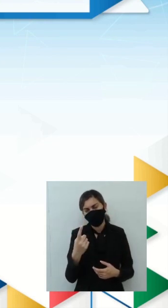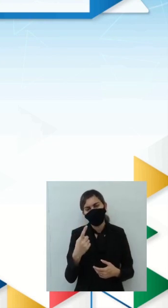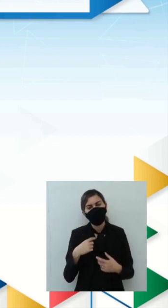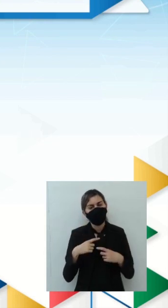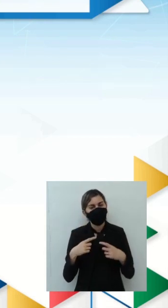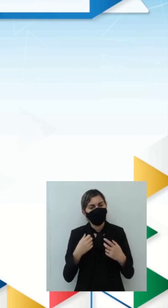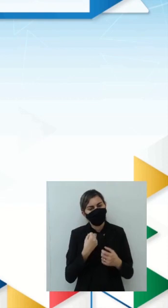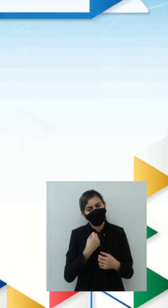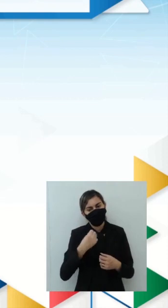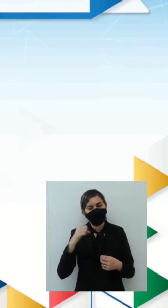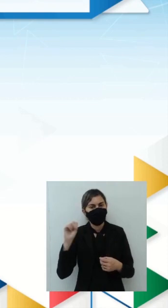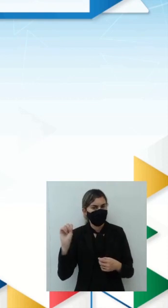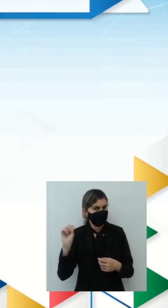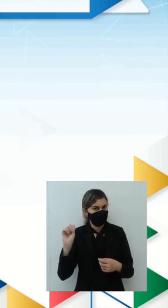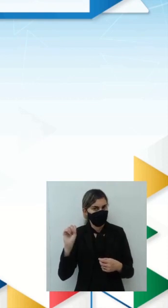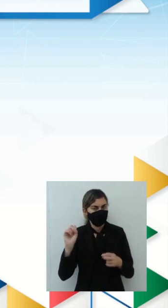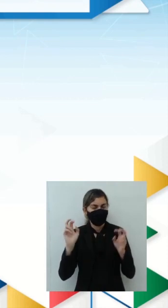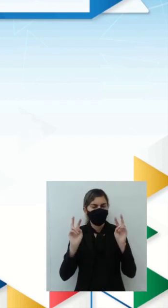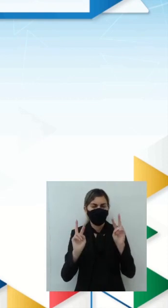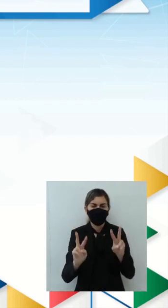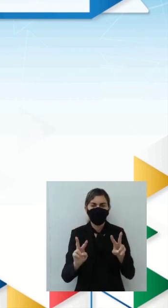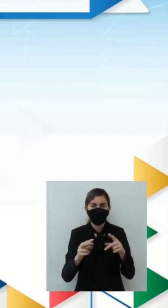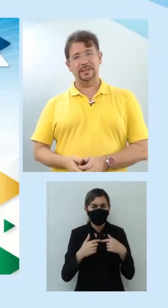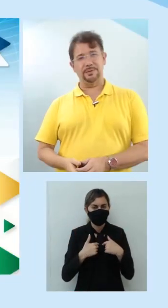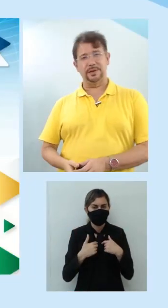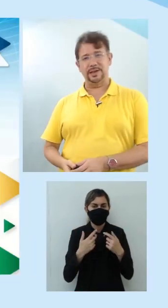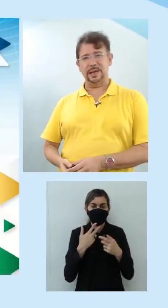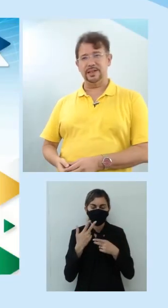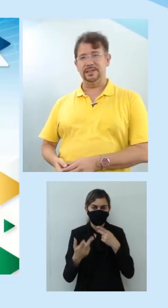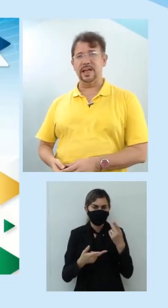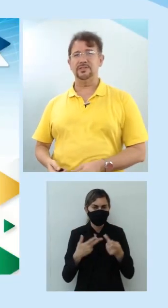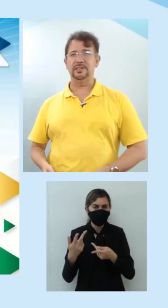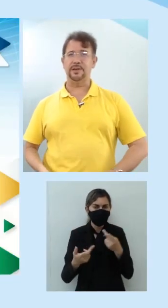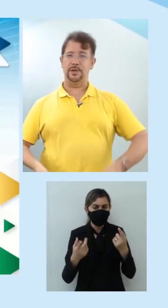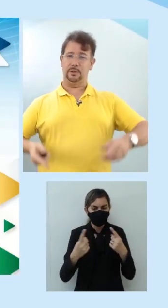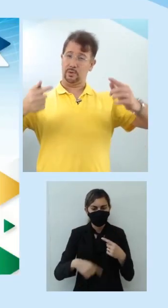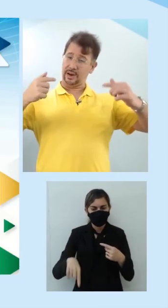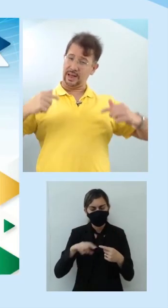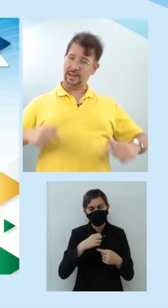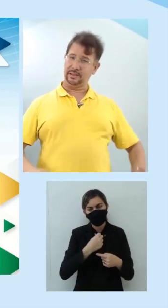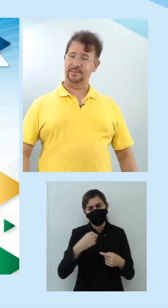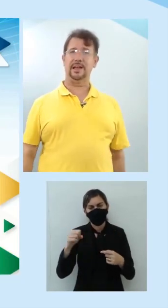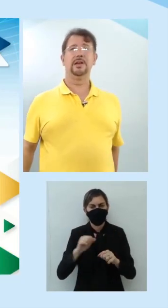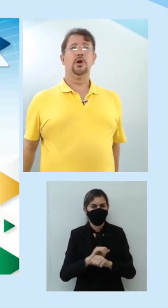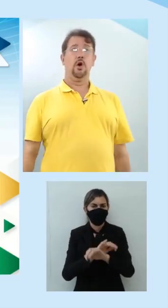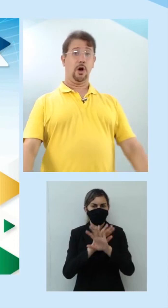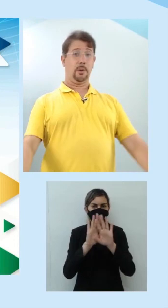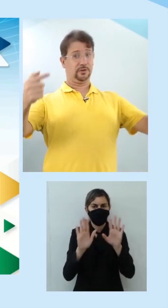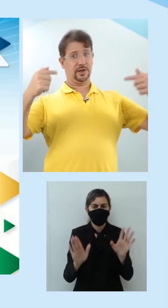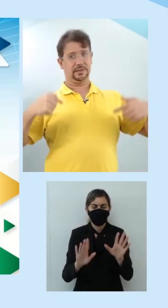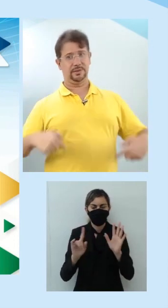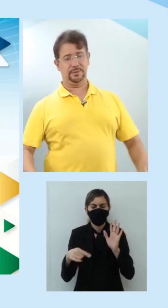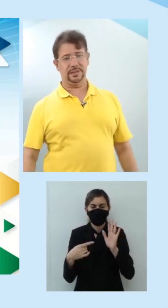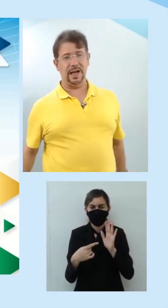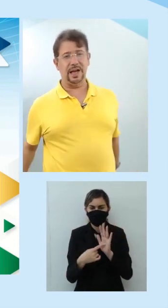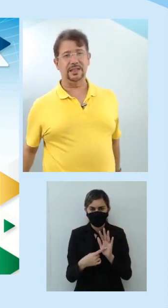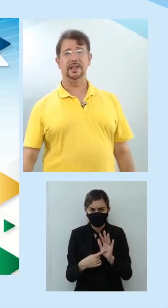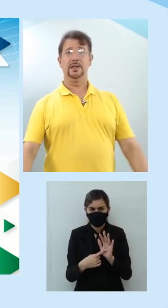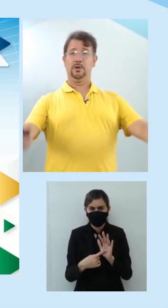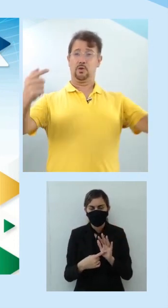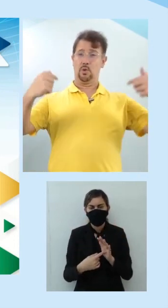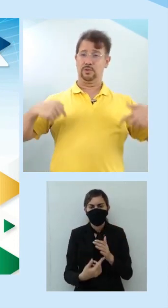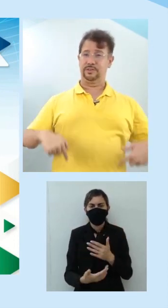gente defende aquela ideia, olhando para mim agora, quando a gente defende aquela ideia, a gente defende com clareza,